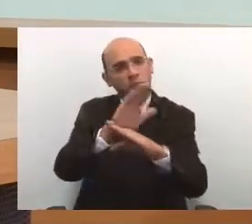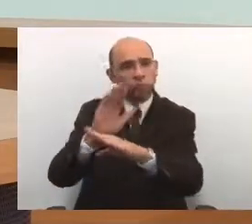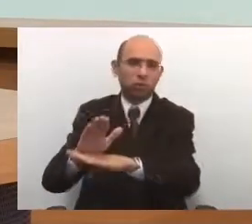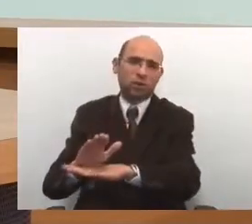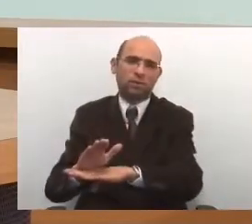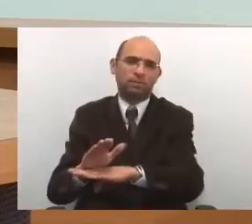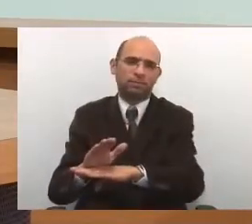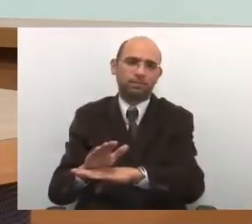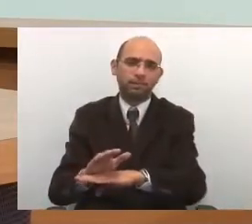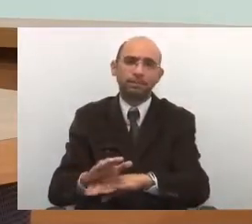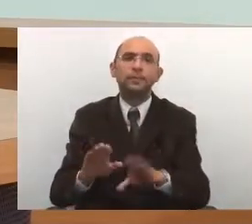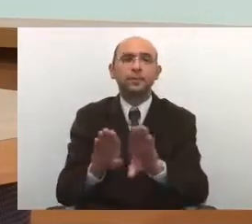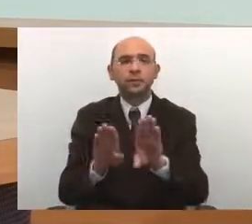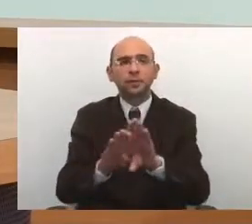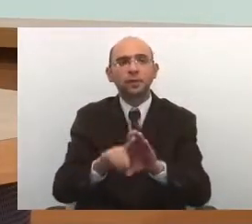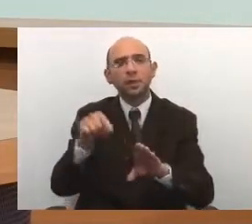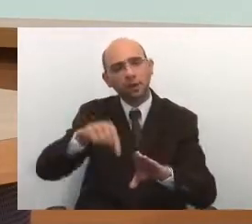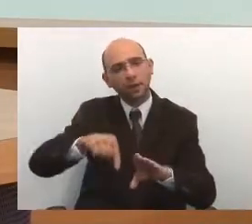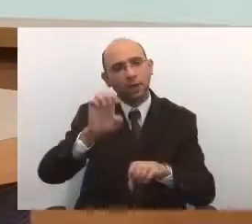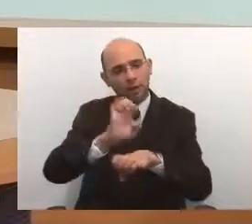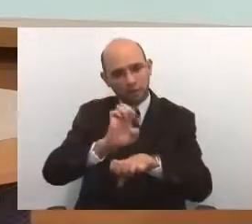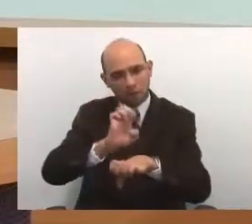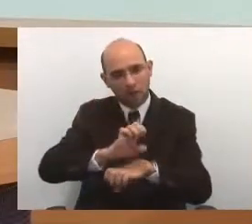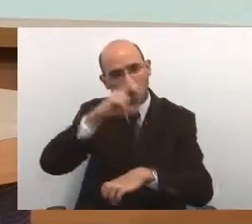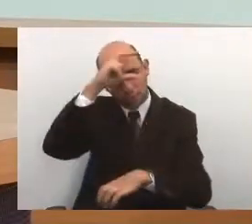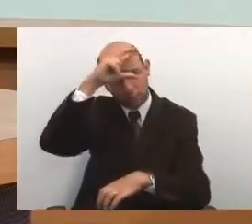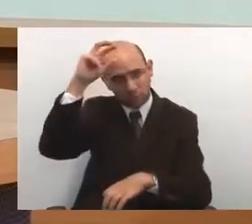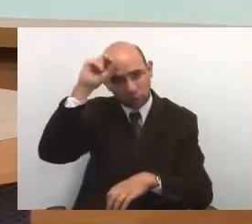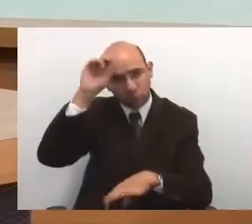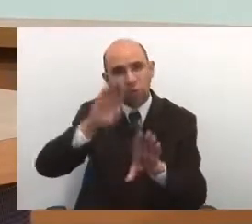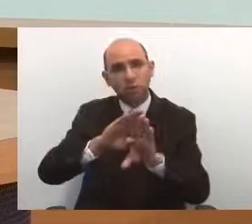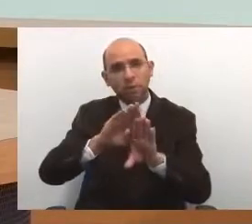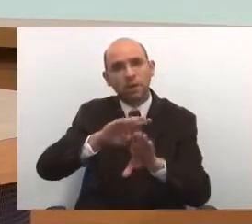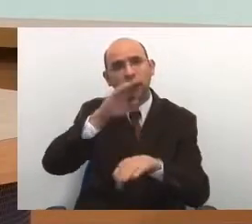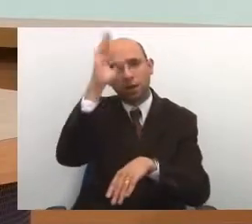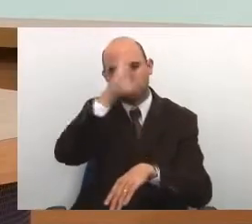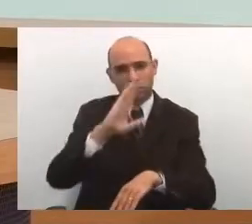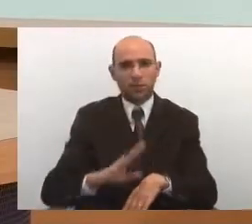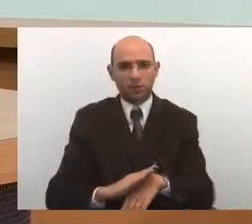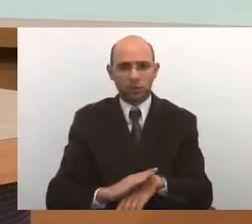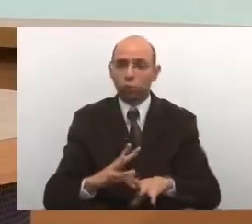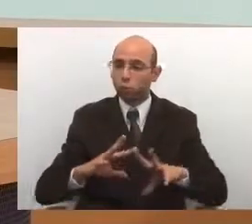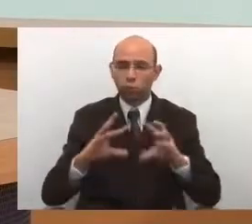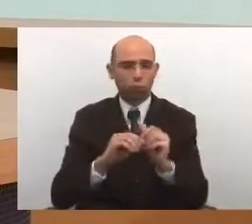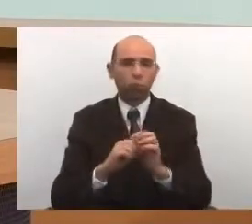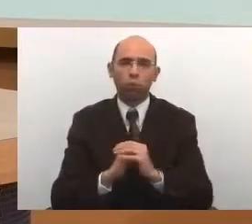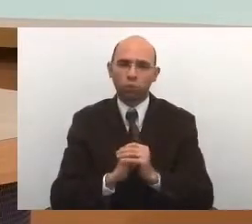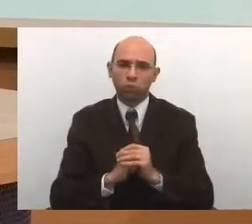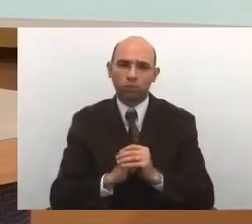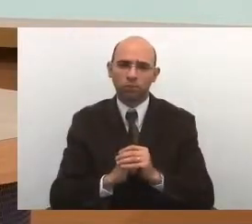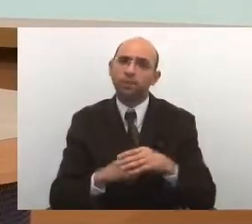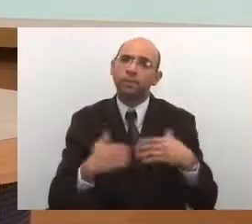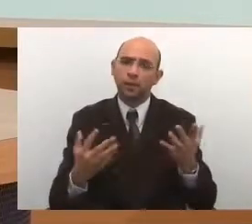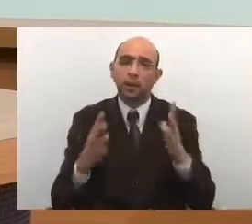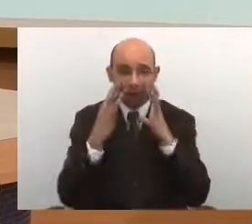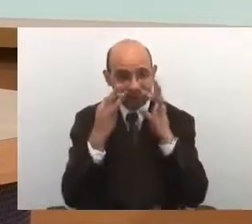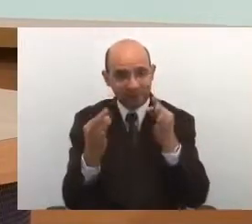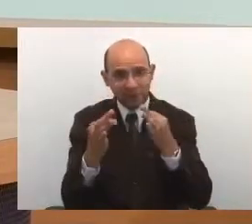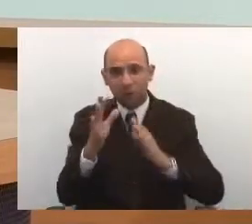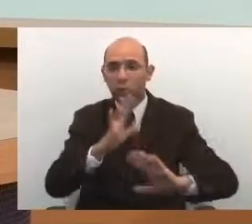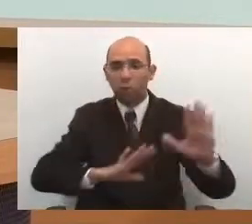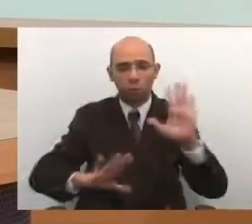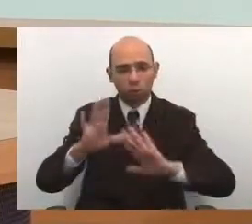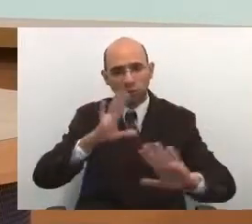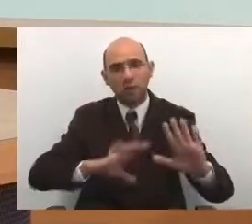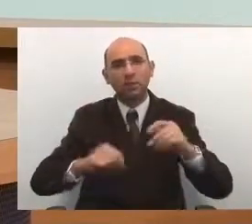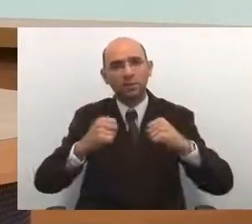nível federal, municipal ou estadual. Então eu peço a atenção e o cuidado que a gente deve ter nesse caso,